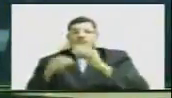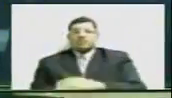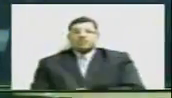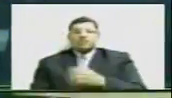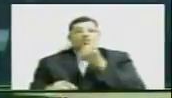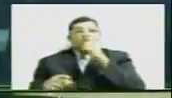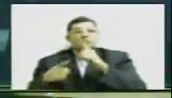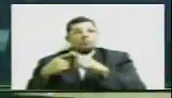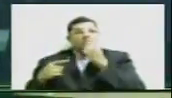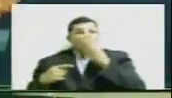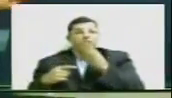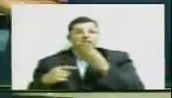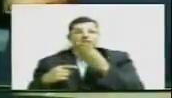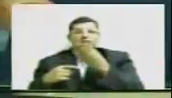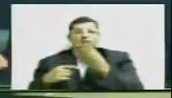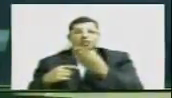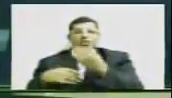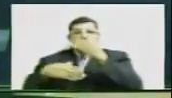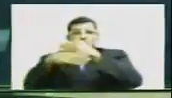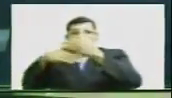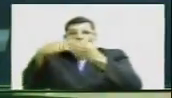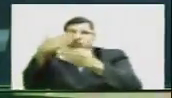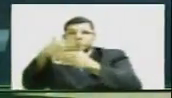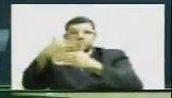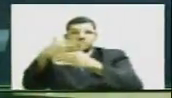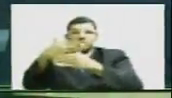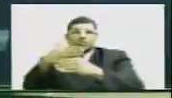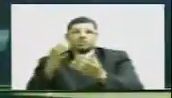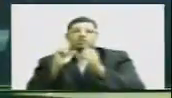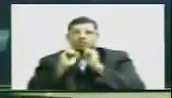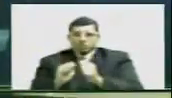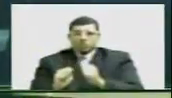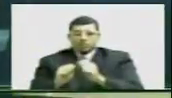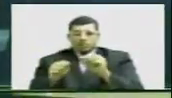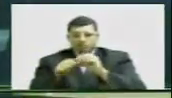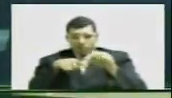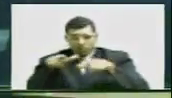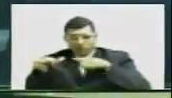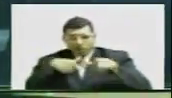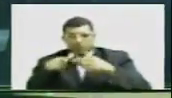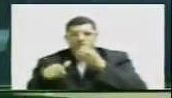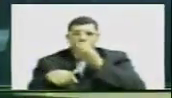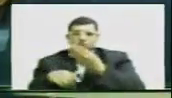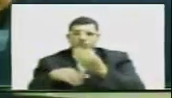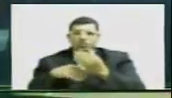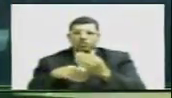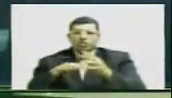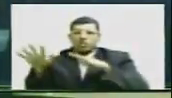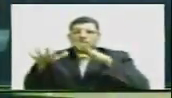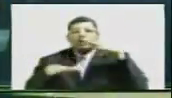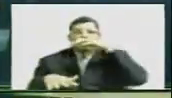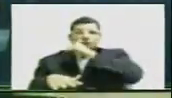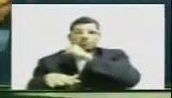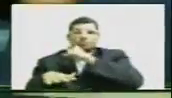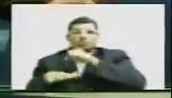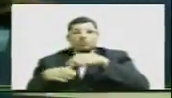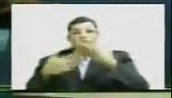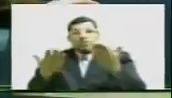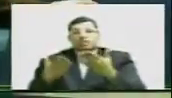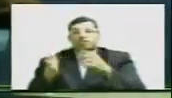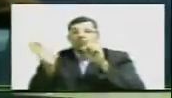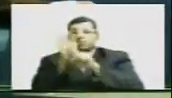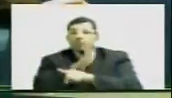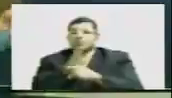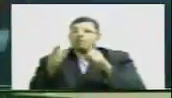disposição, portanto há uma infraestrutura que nos possibilita ter um desembaraço rápido. E aí vem